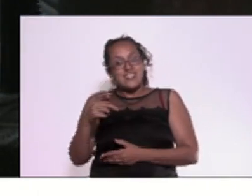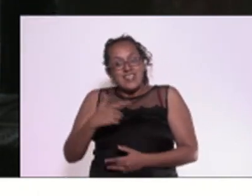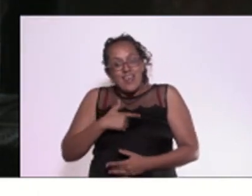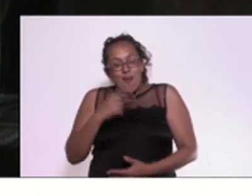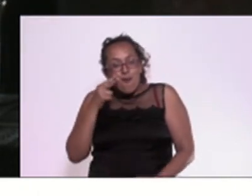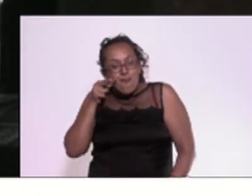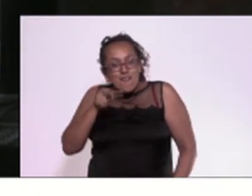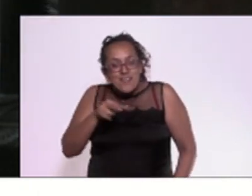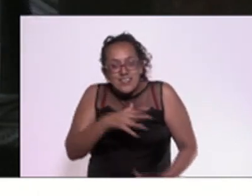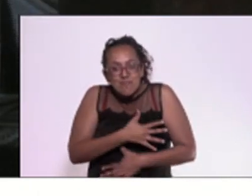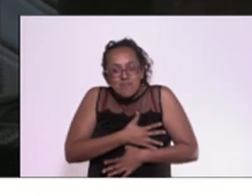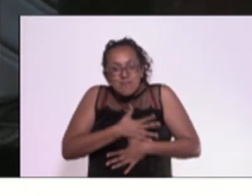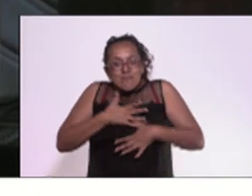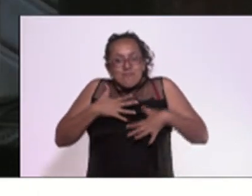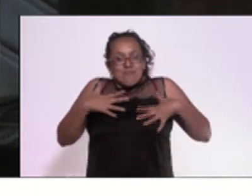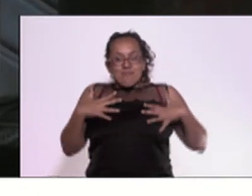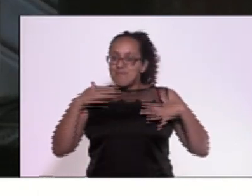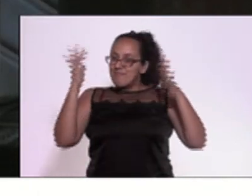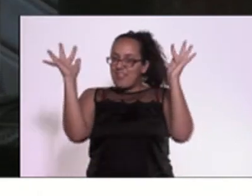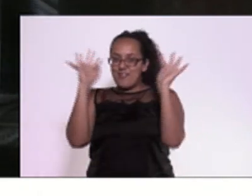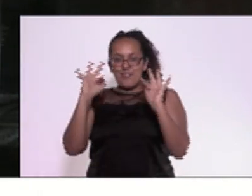Eu queria passar a palavra